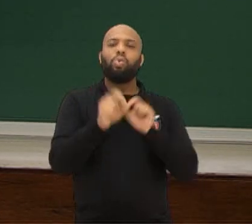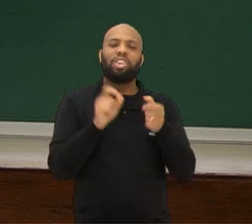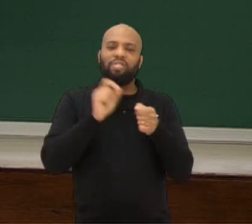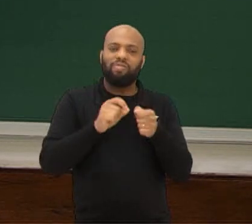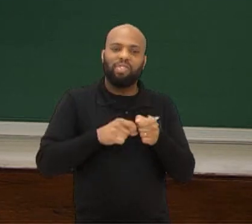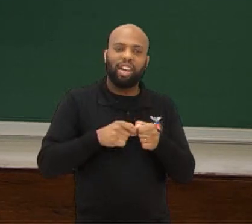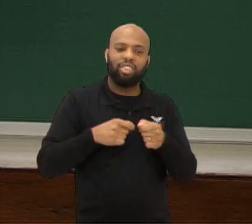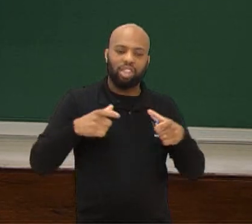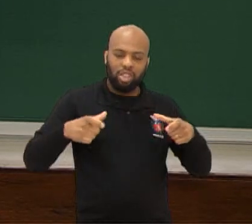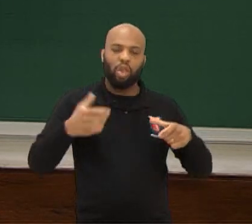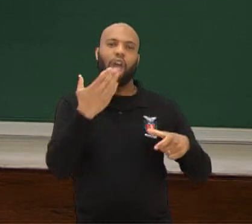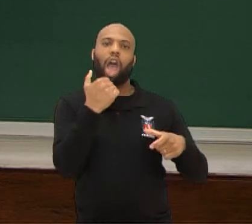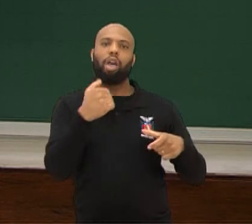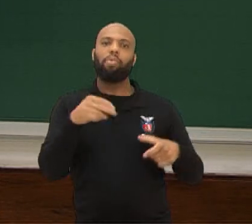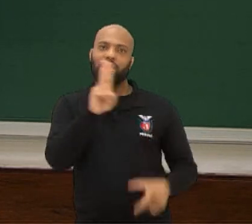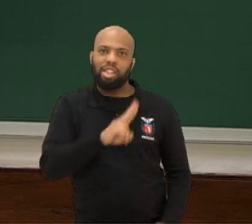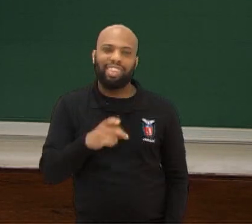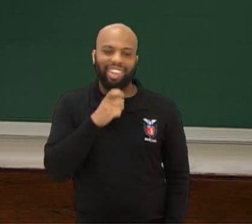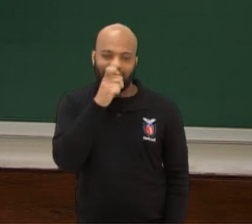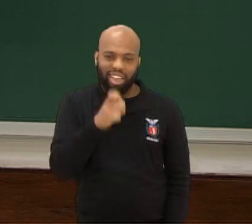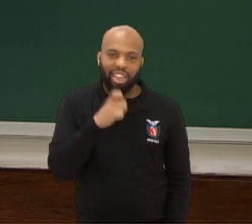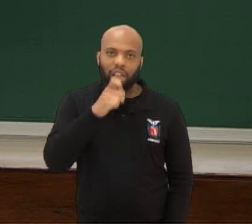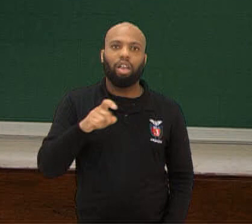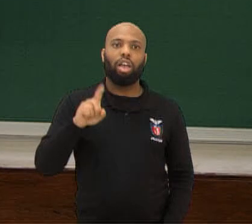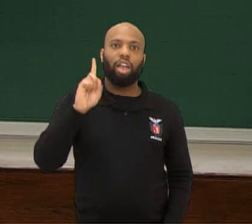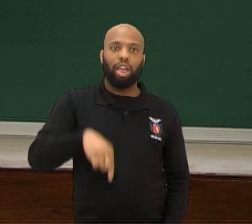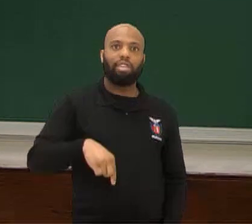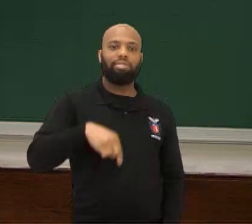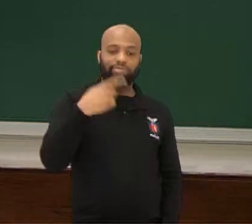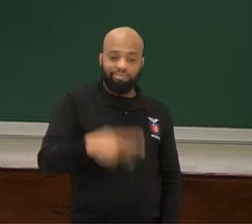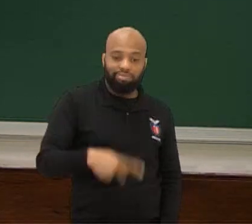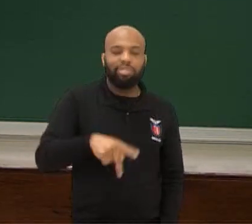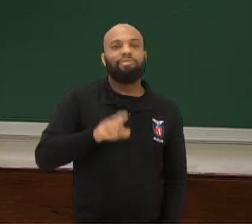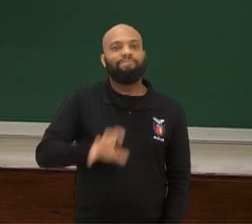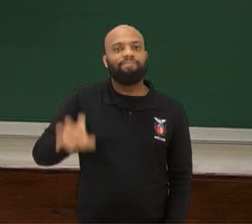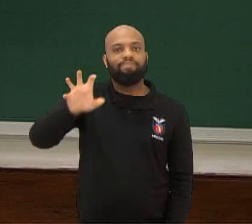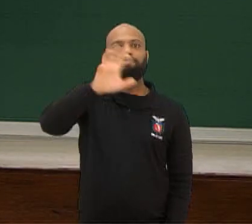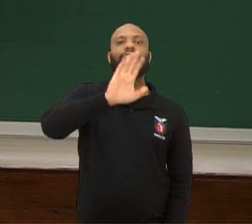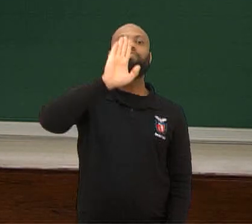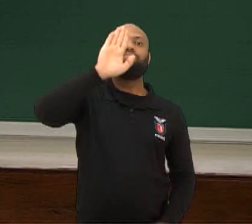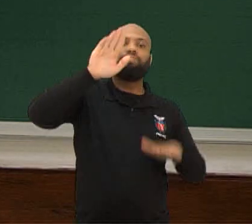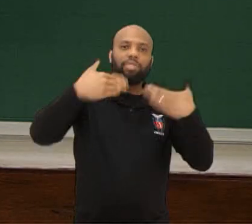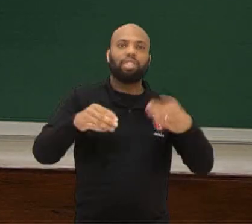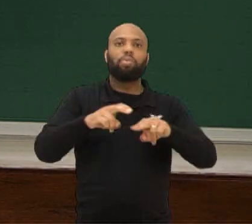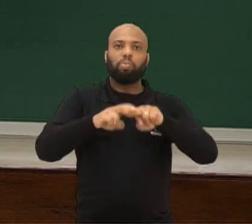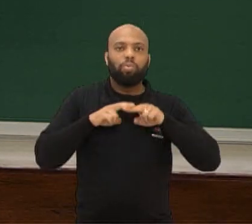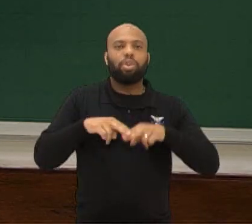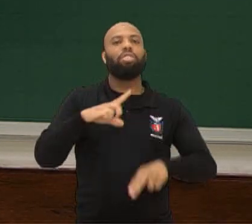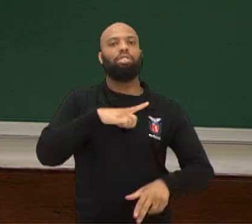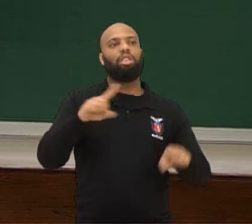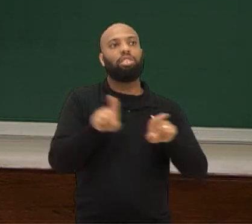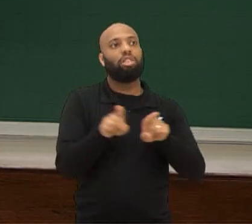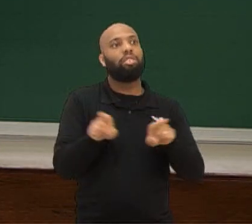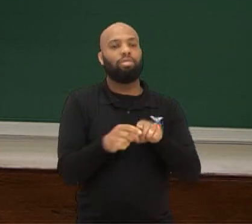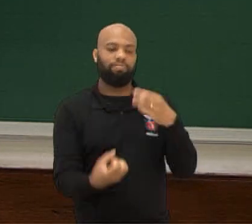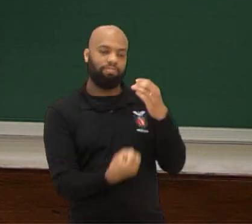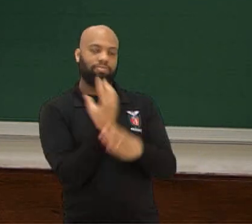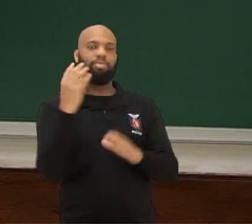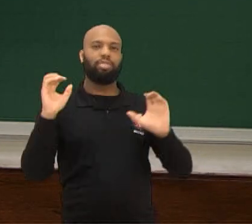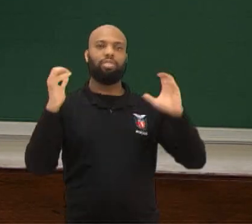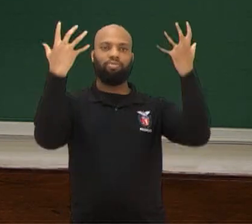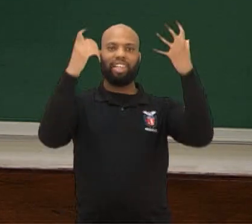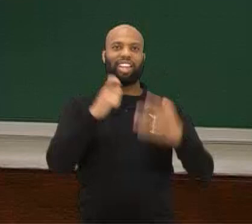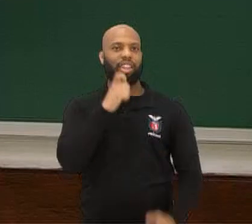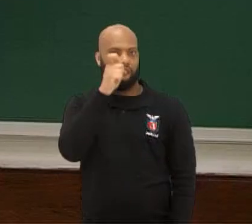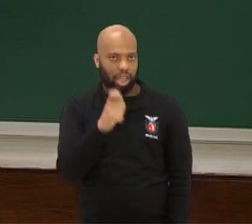partir dele, que é um elemento específico da nossa região, então a partir daí surge a festa do